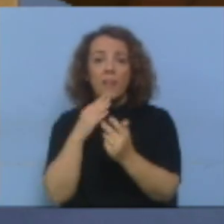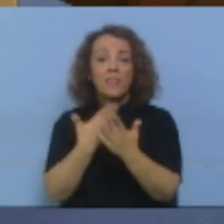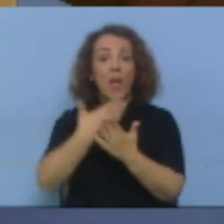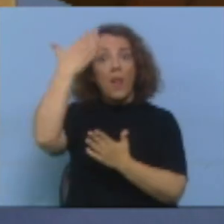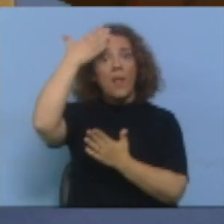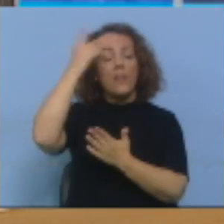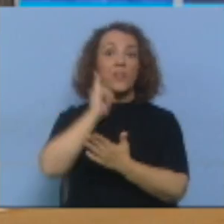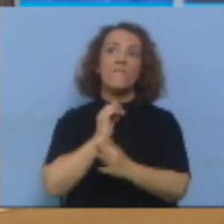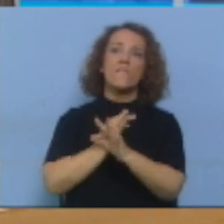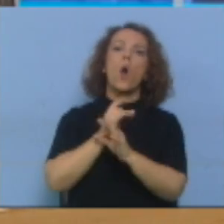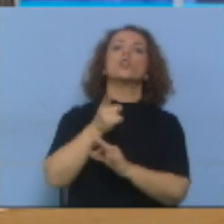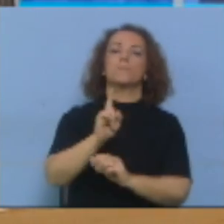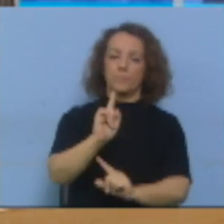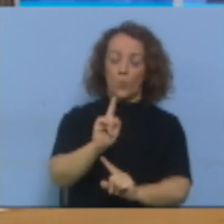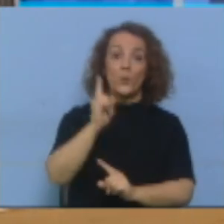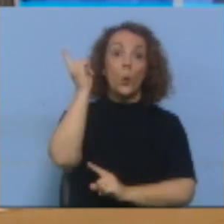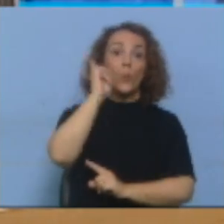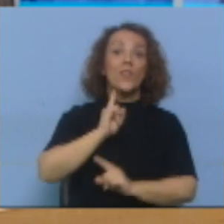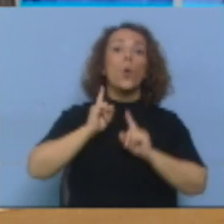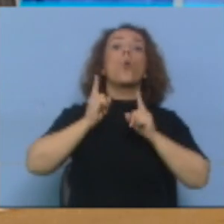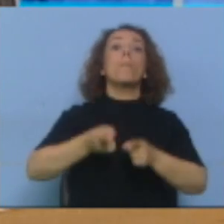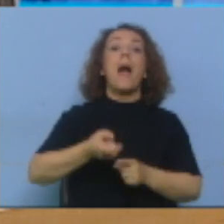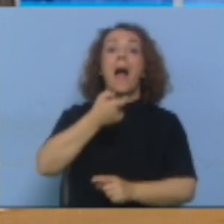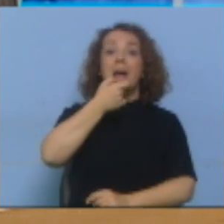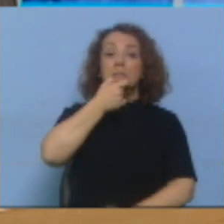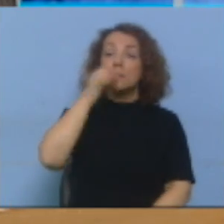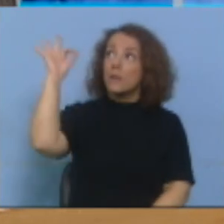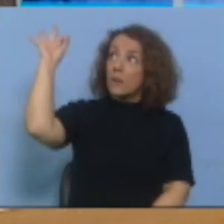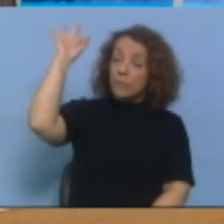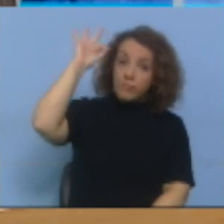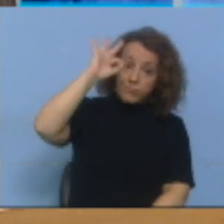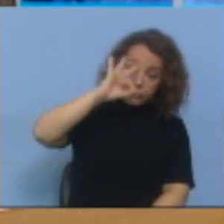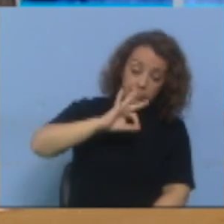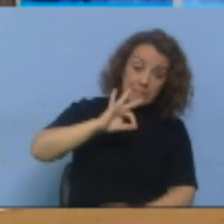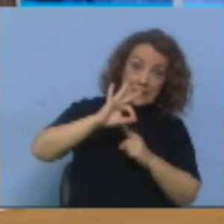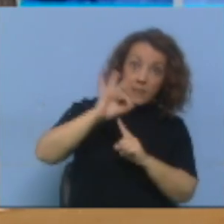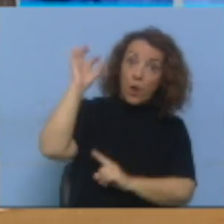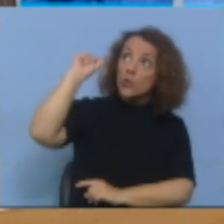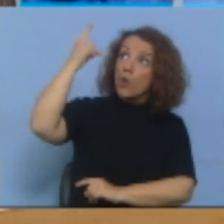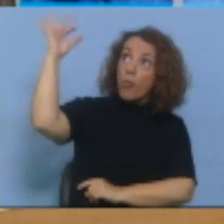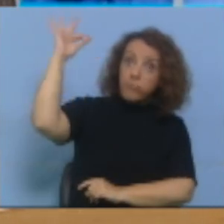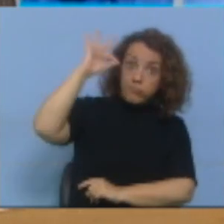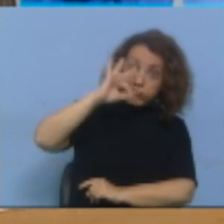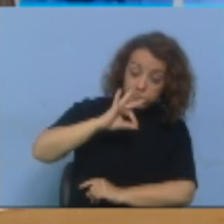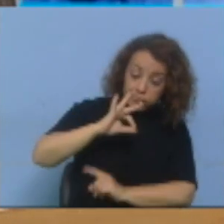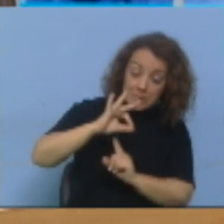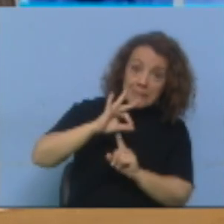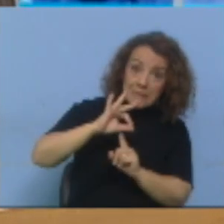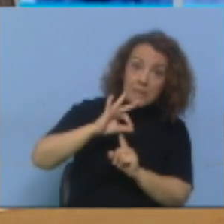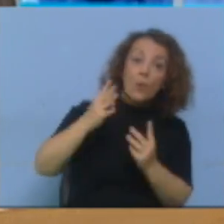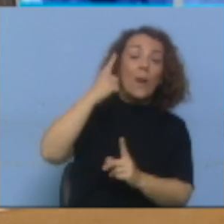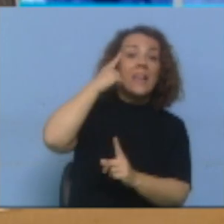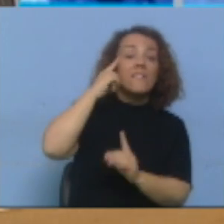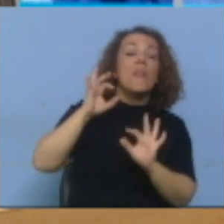celebrações. É assim, o dia começa ao pôr do sol. Por isso, a quinta-feira acaba ao pôr do